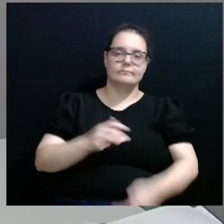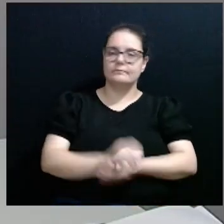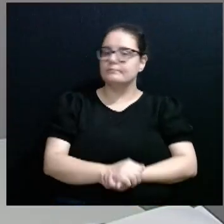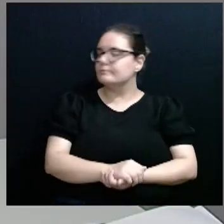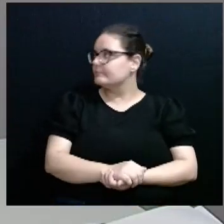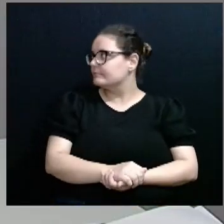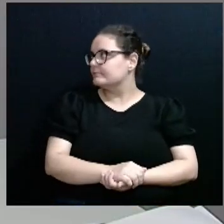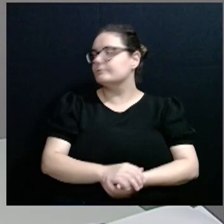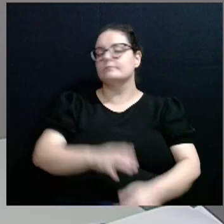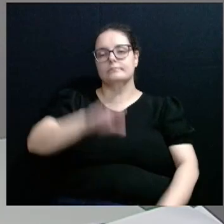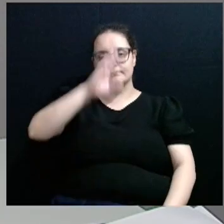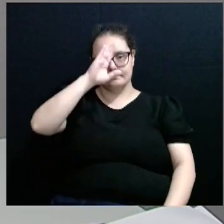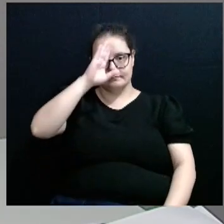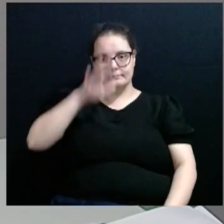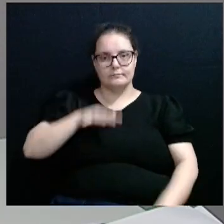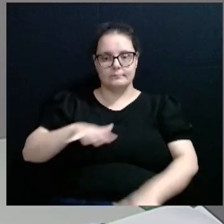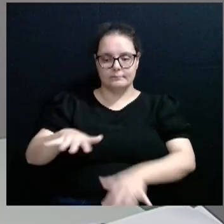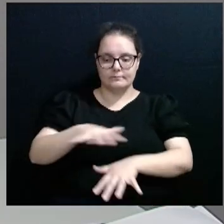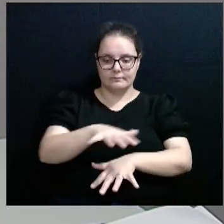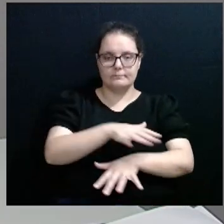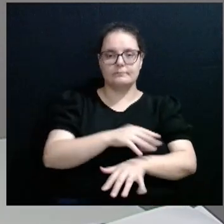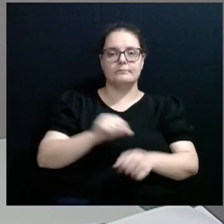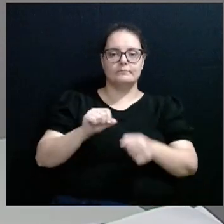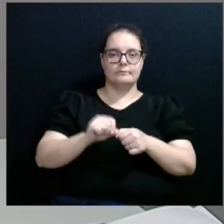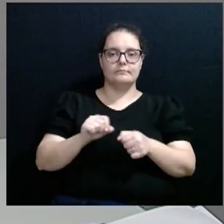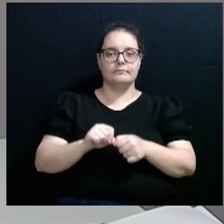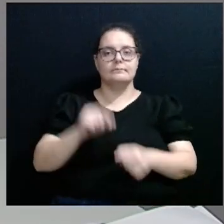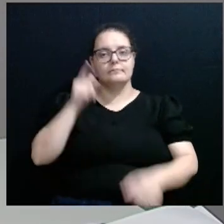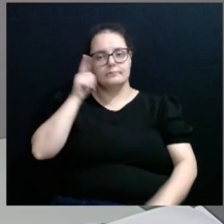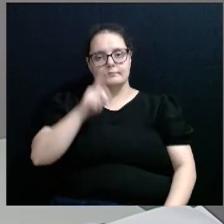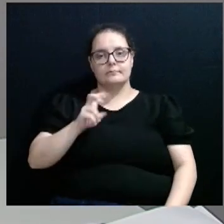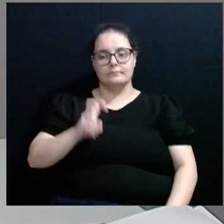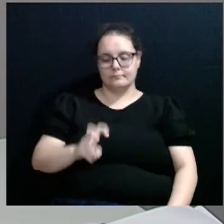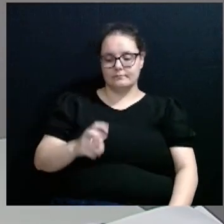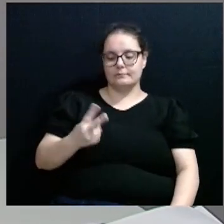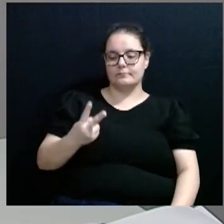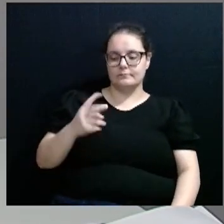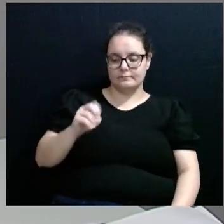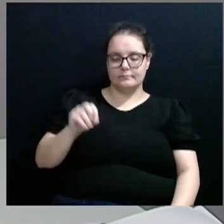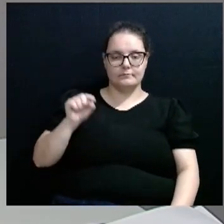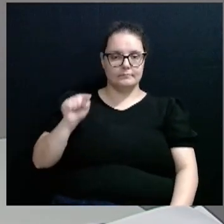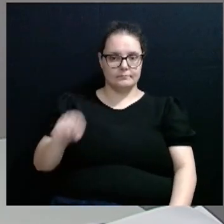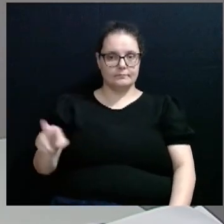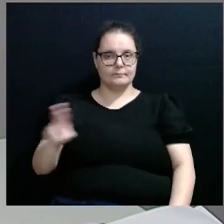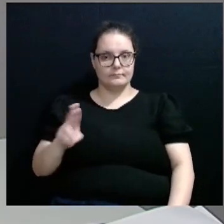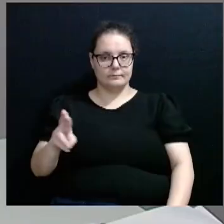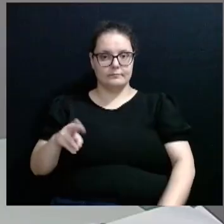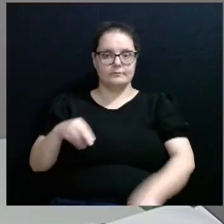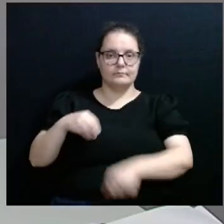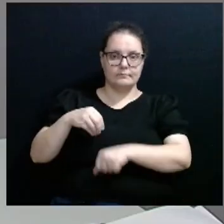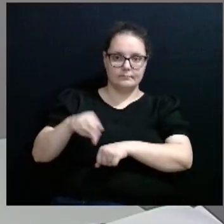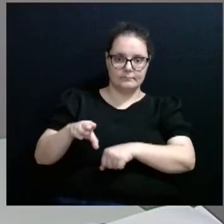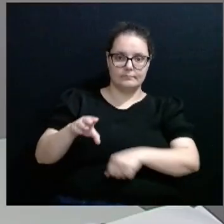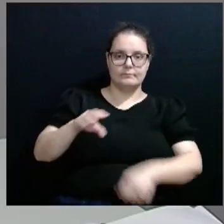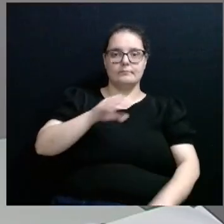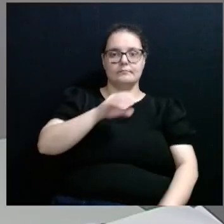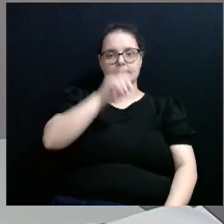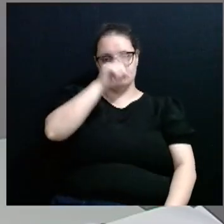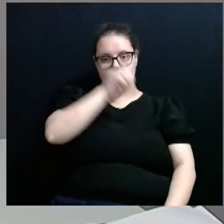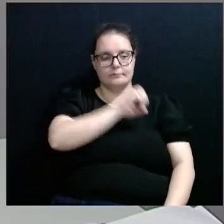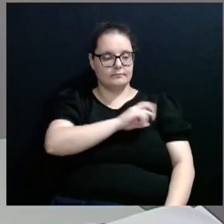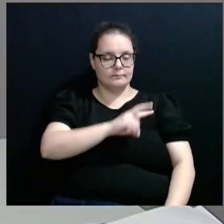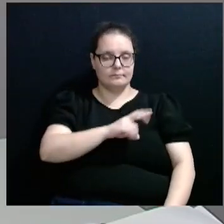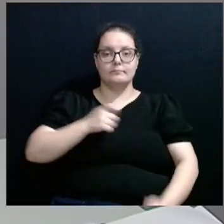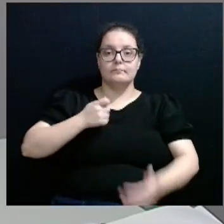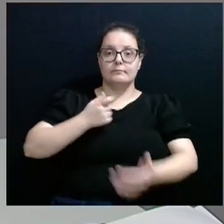gente elencou, nós conseguimos R$ 520.000 para serem encaminhados para o Ouro Verde, para aquisição de um